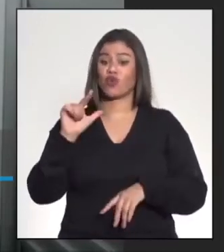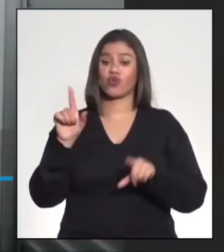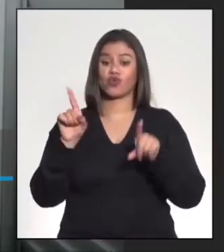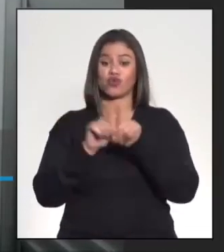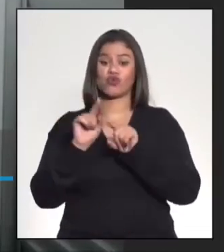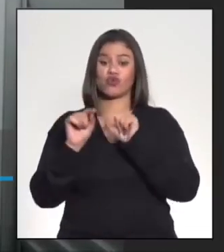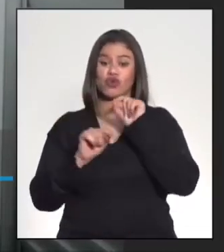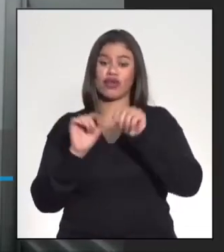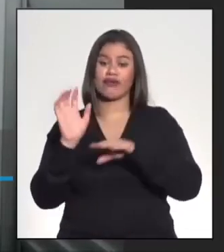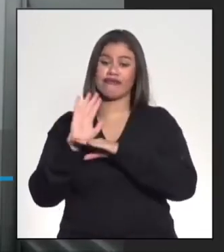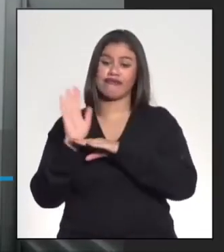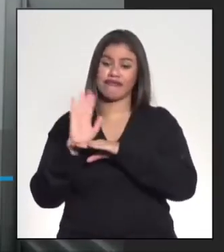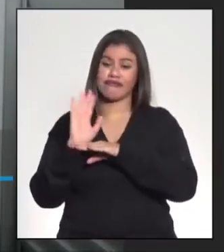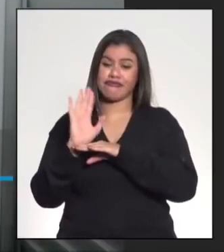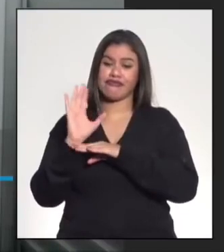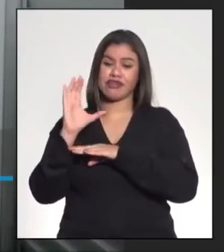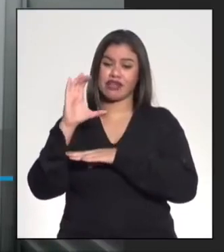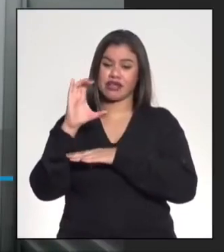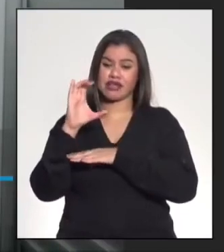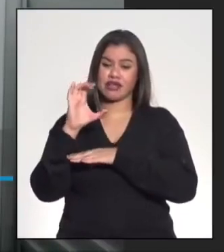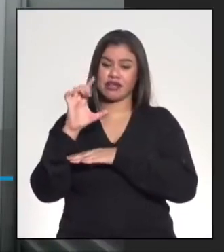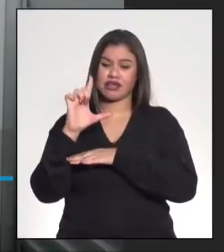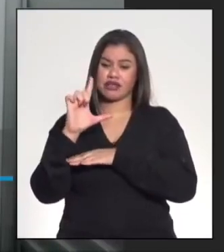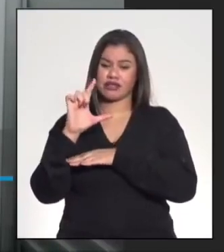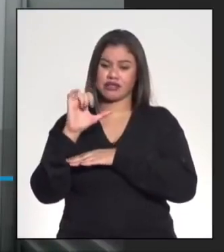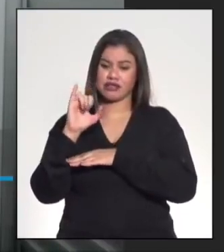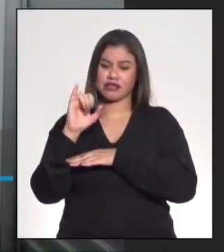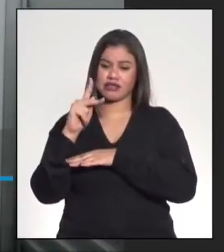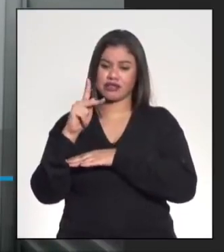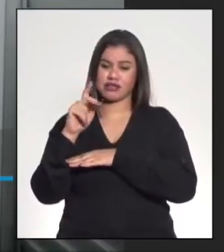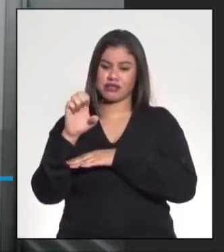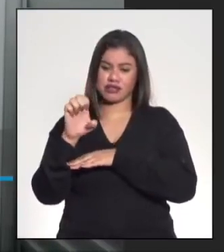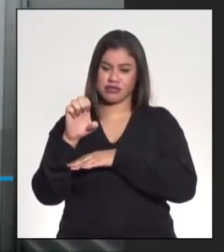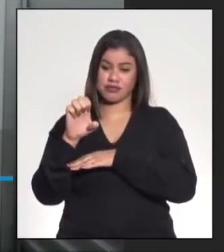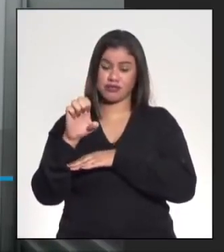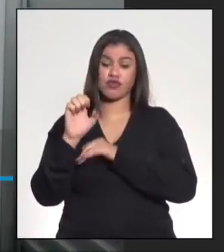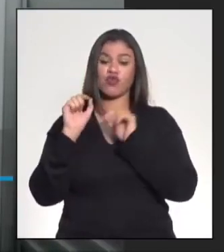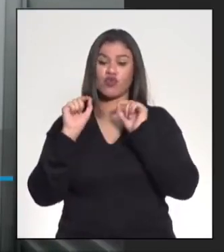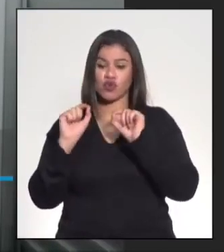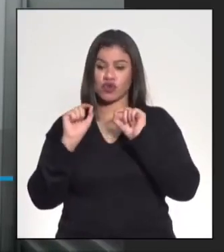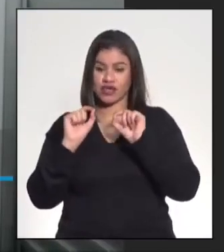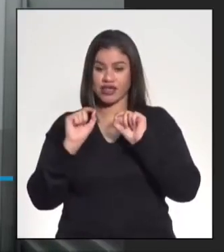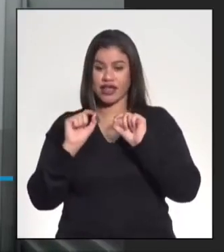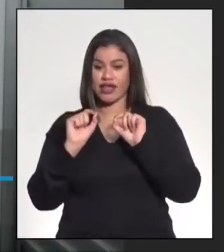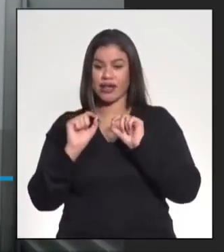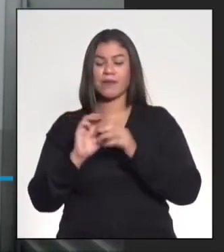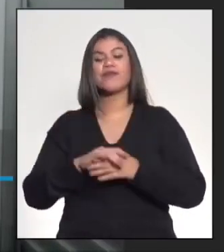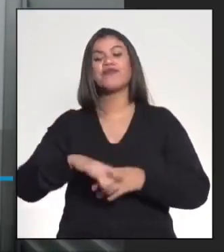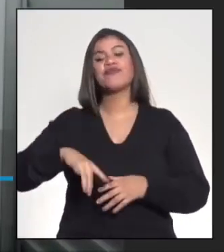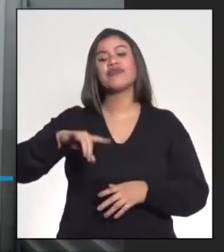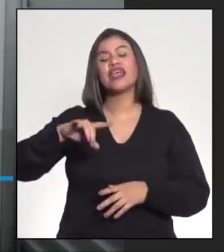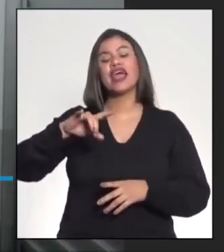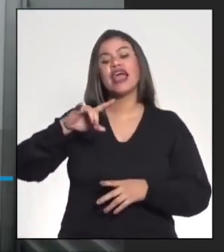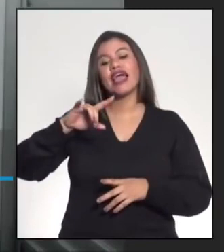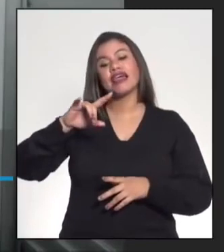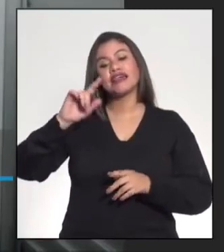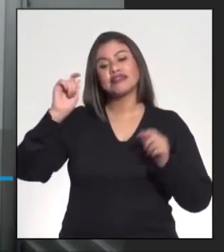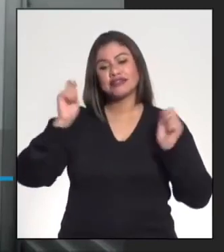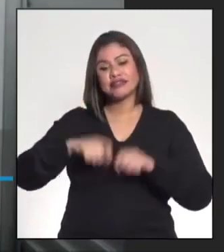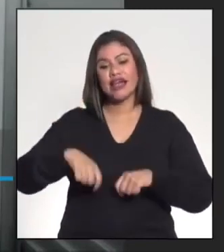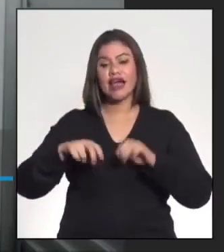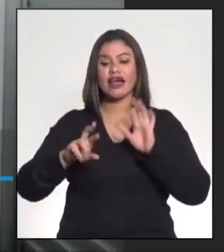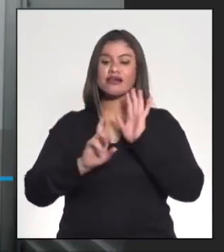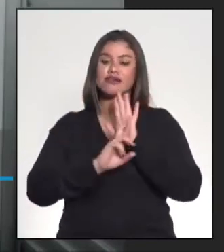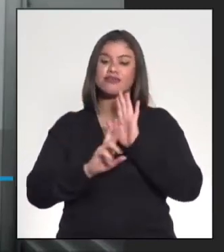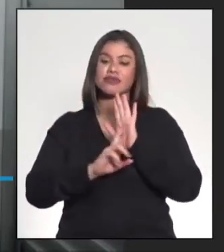de desenhar uma música. E aí um bom exemplo disso é aquela música Aquarela, do Toquinho.